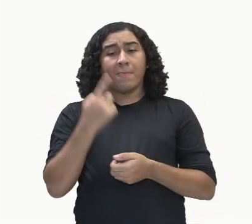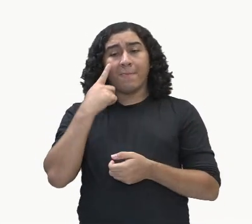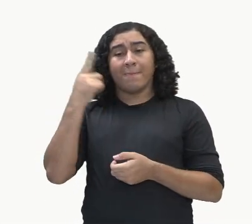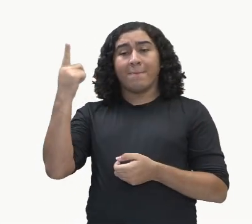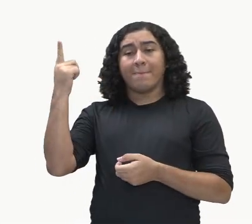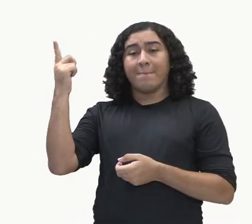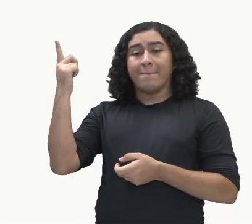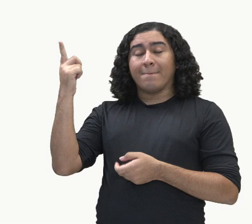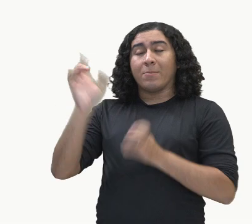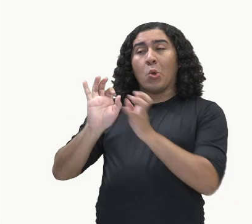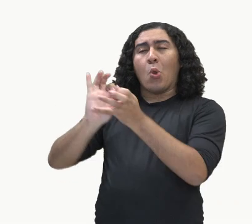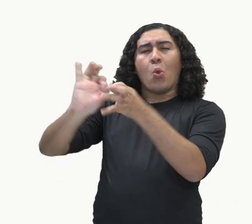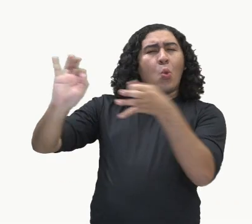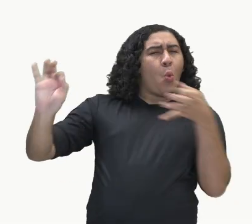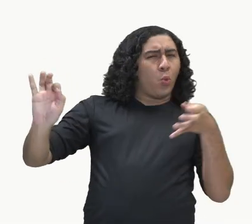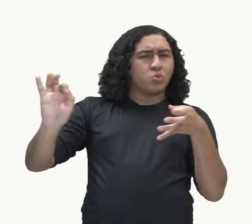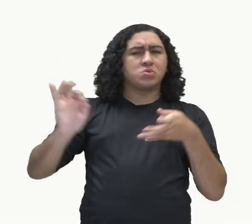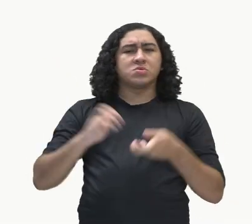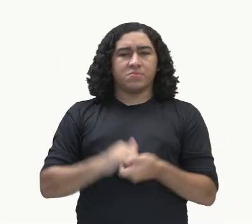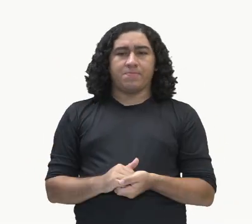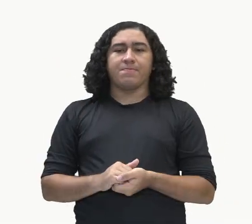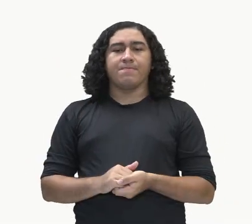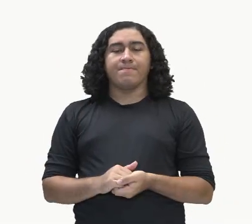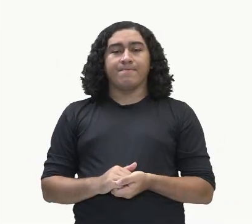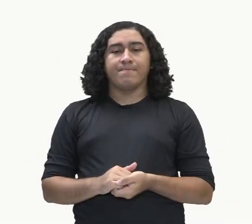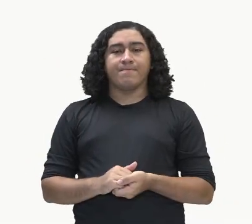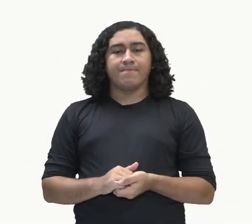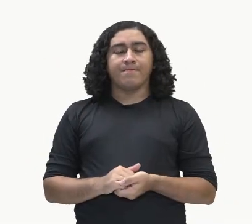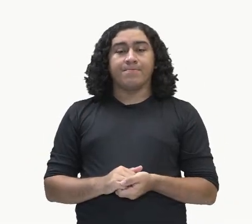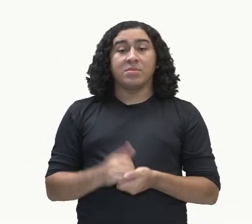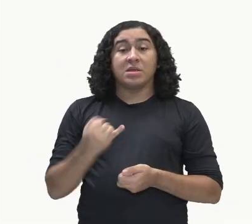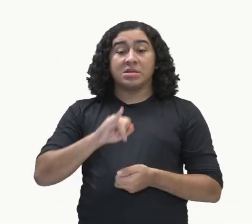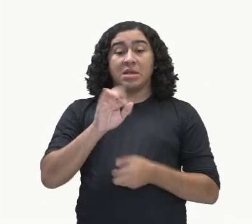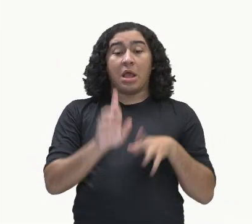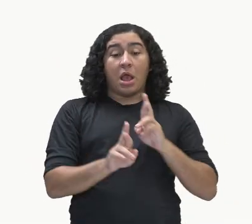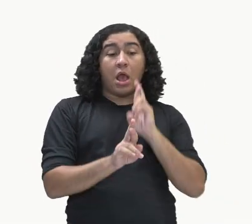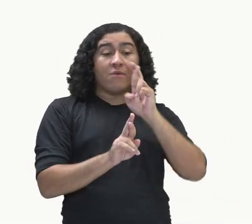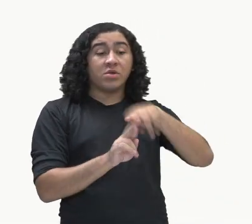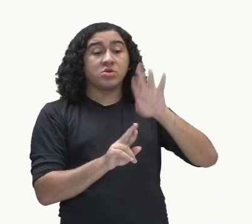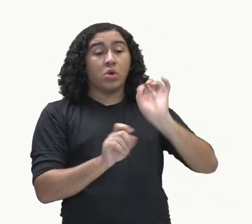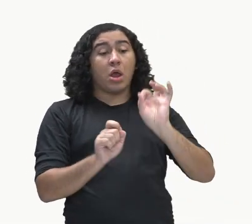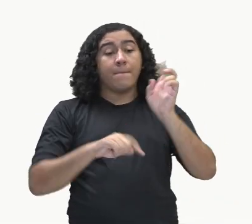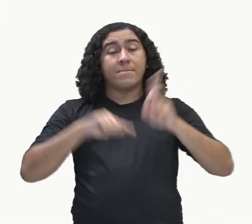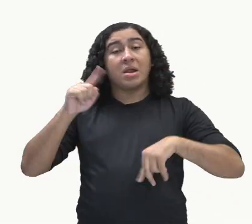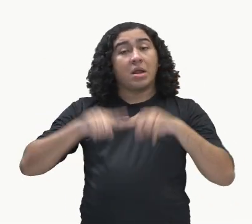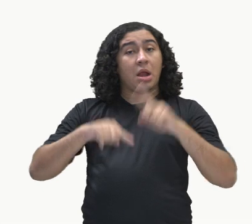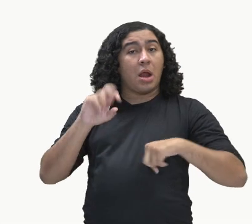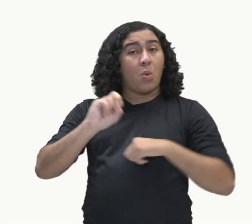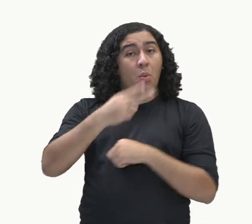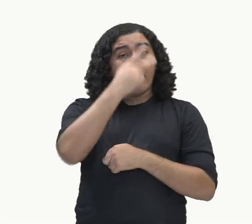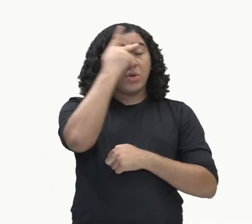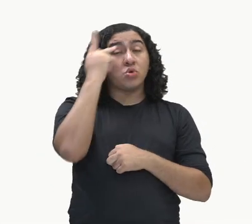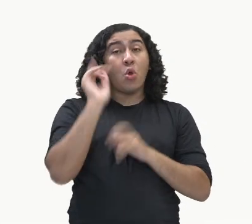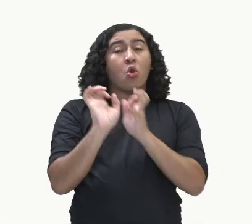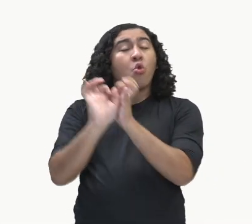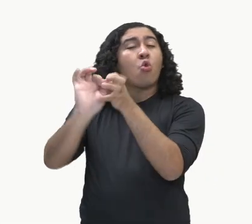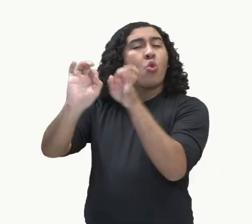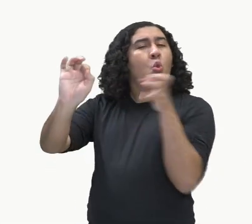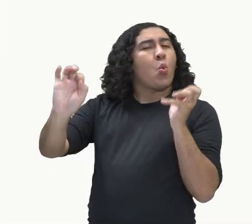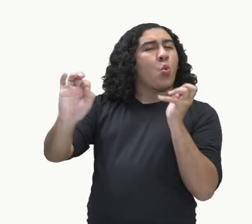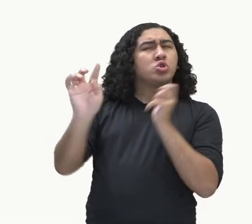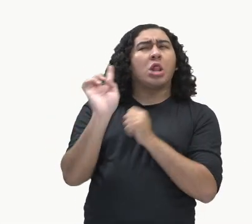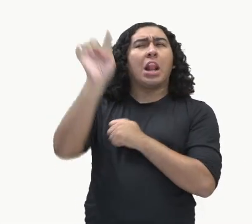ou distante. Então, quando eu estou me referindo a objetos ou pessoas que estão distantes,